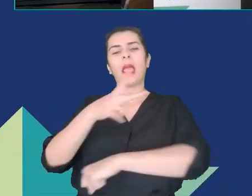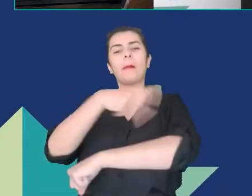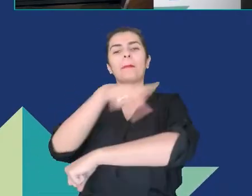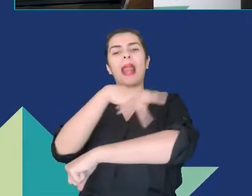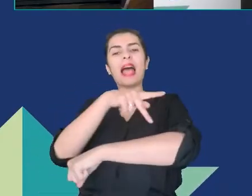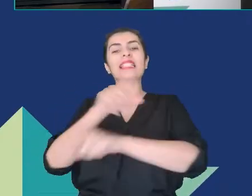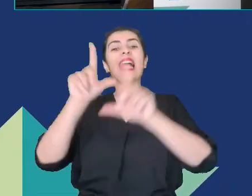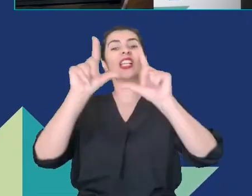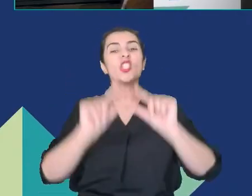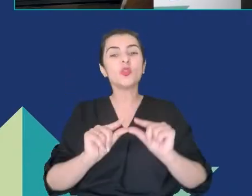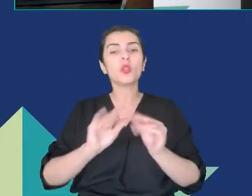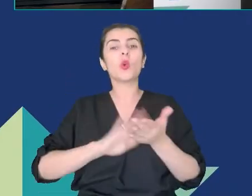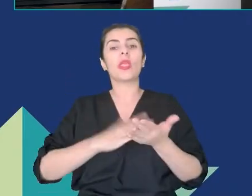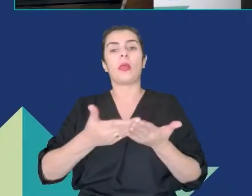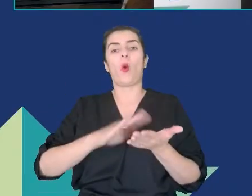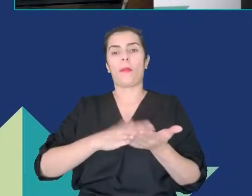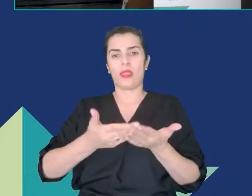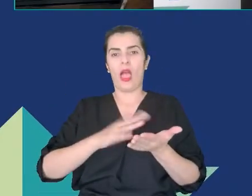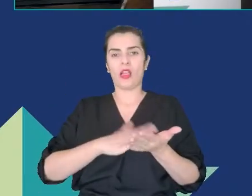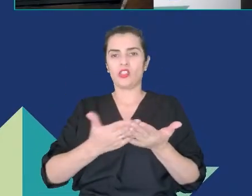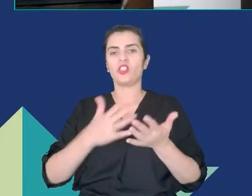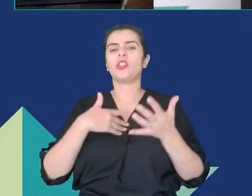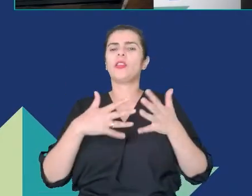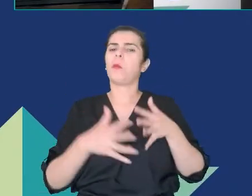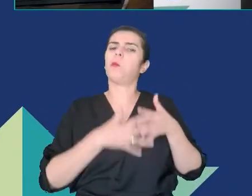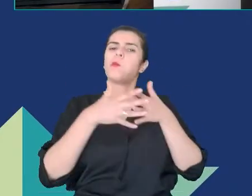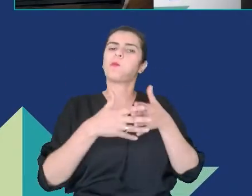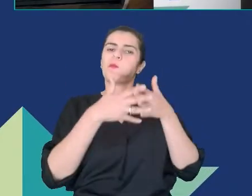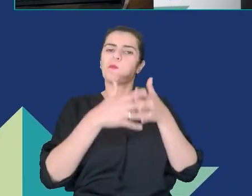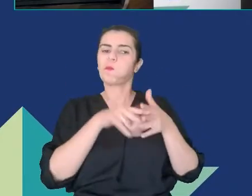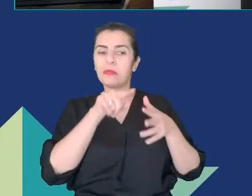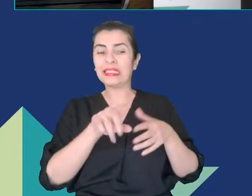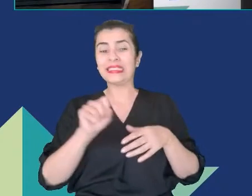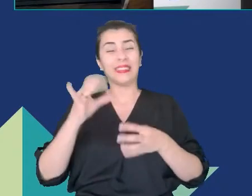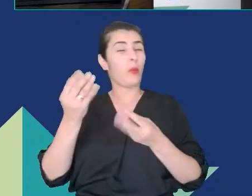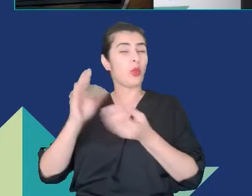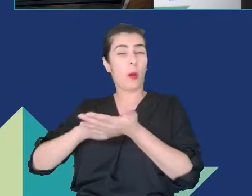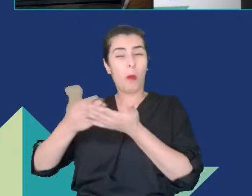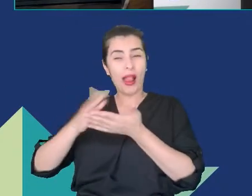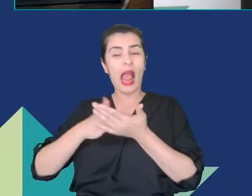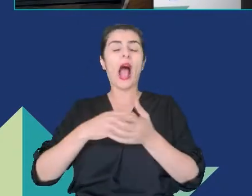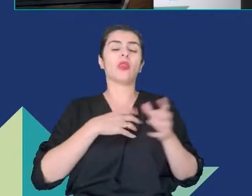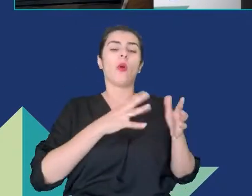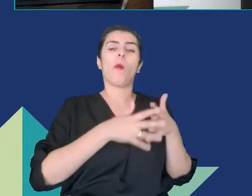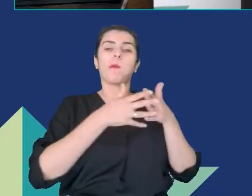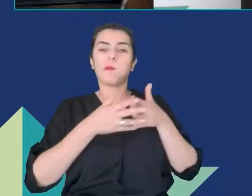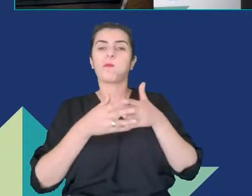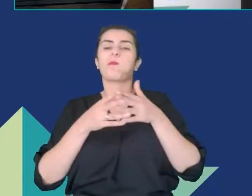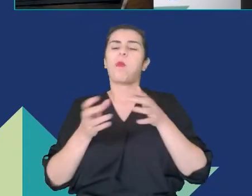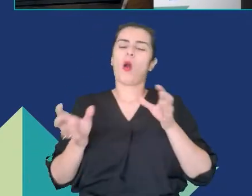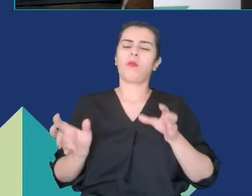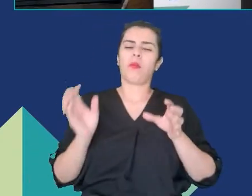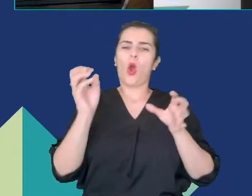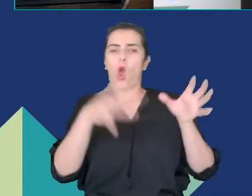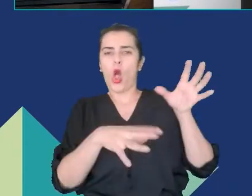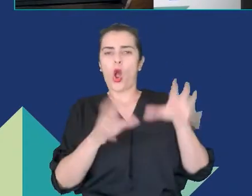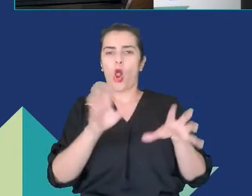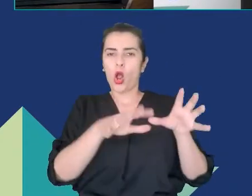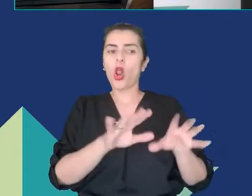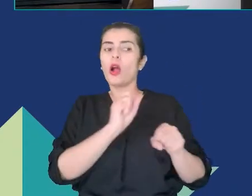uma região que eu direciono se a umidade estiver muito alta. Claro que essa não é uma solução